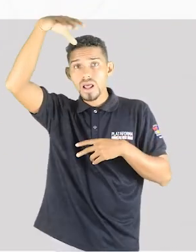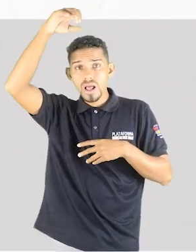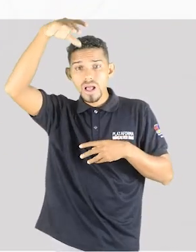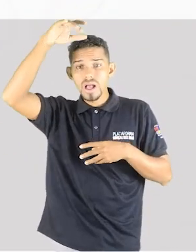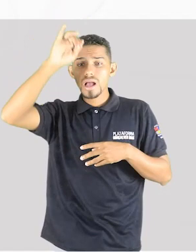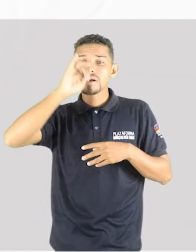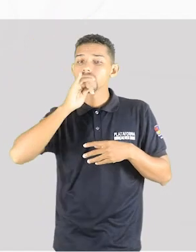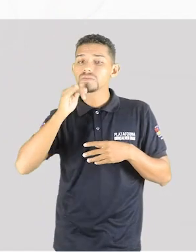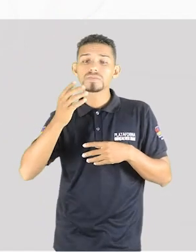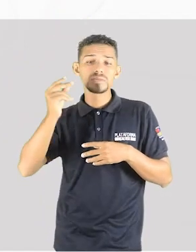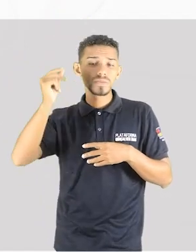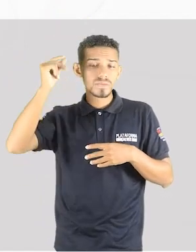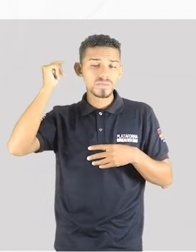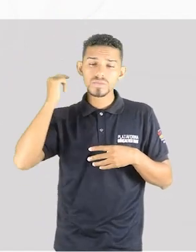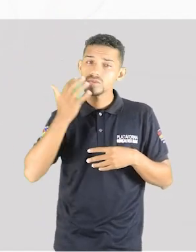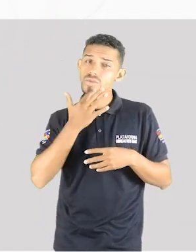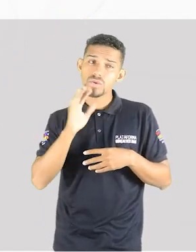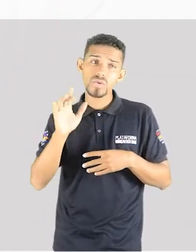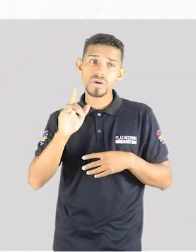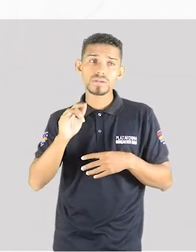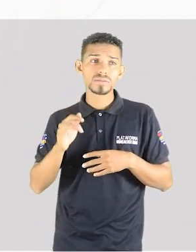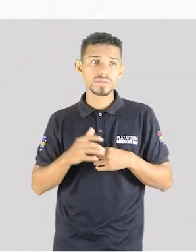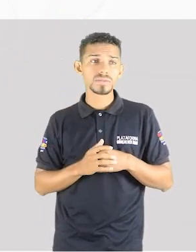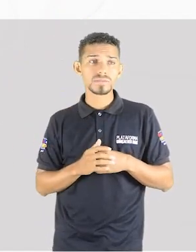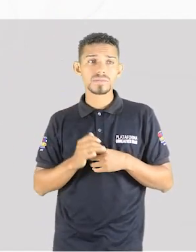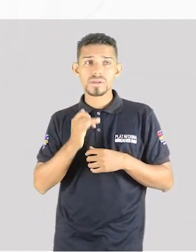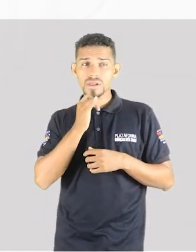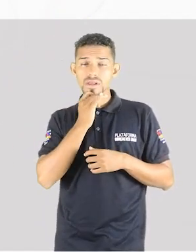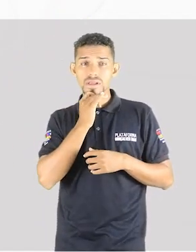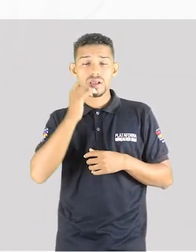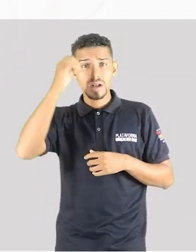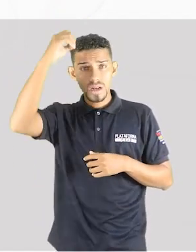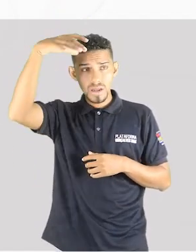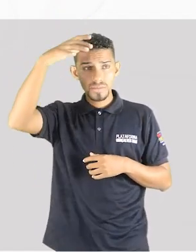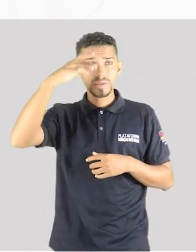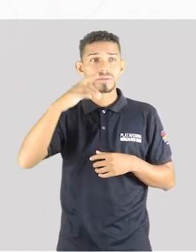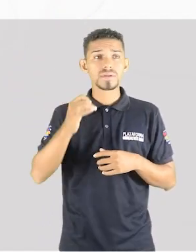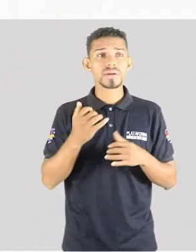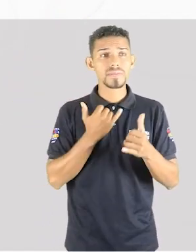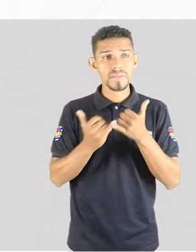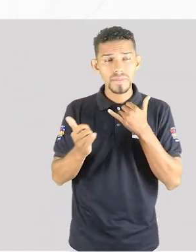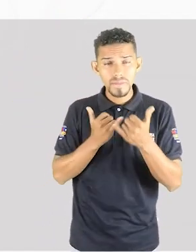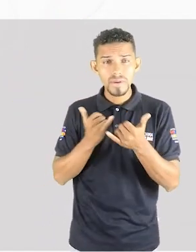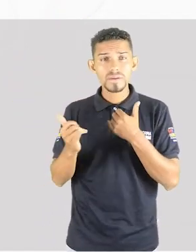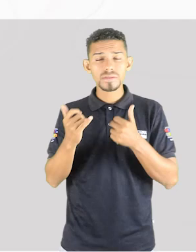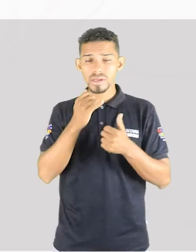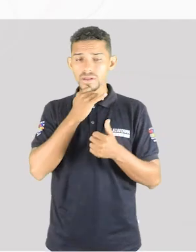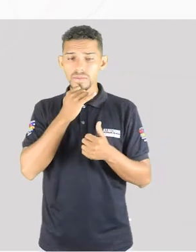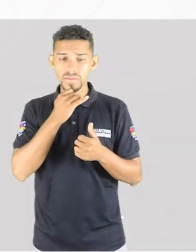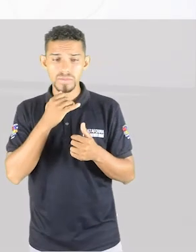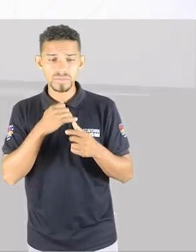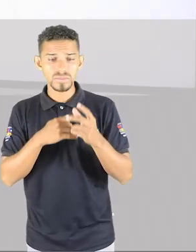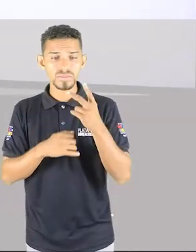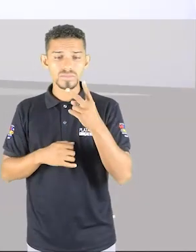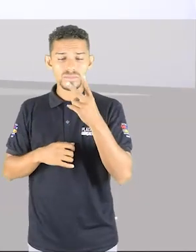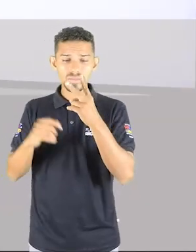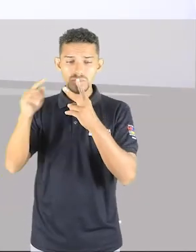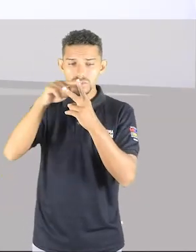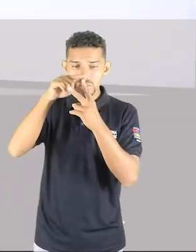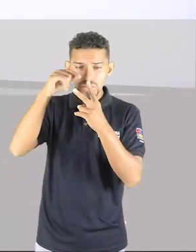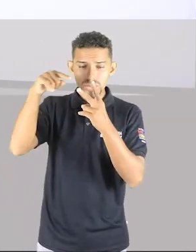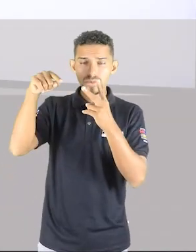antigas eu não sei nem se vocês conhecem mas são lâmpadas parecidas com essa que tem um filamento aqui de um metal chamado